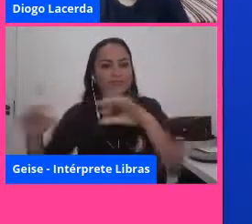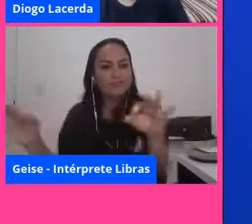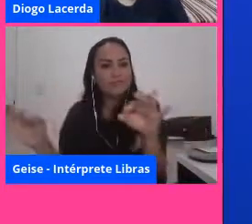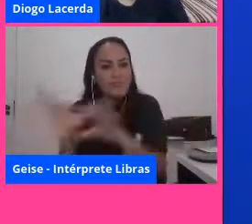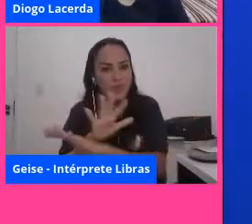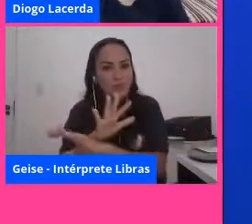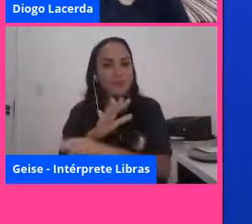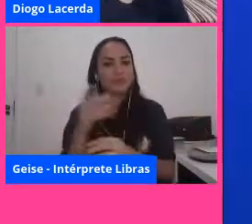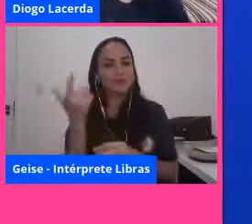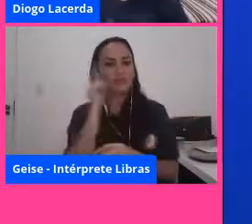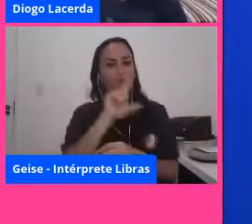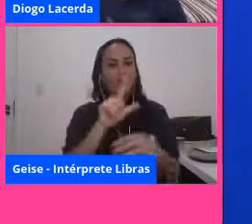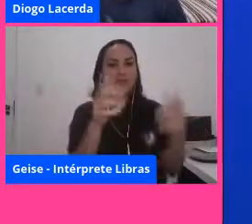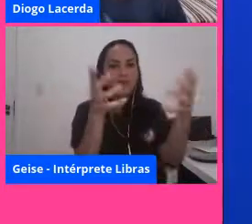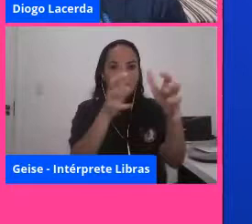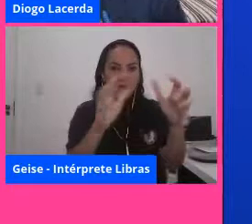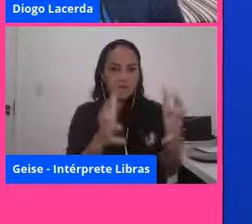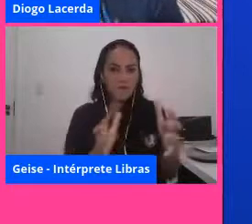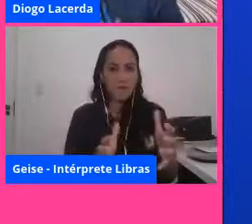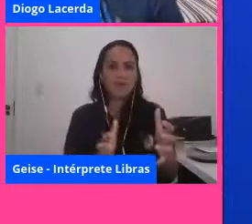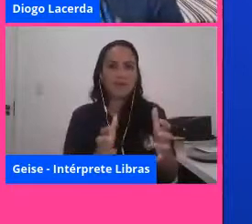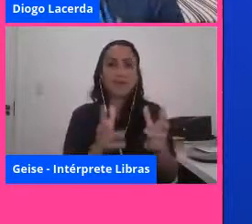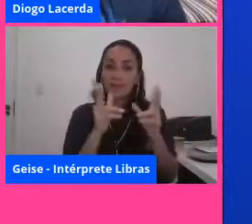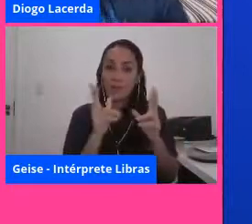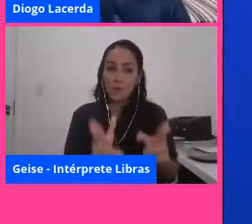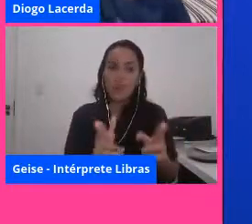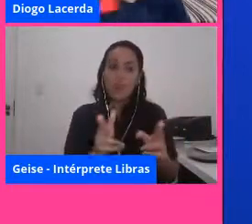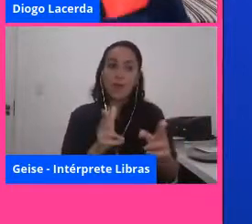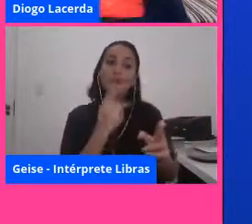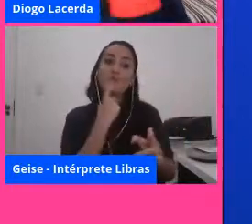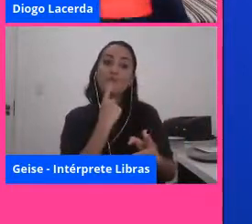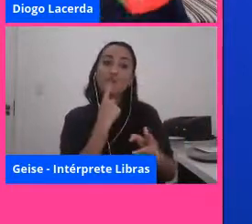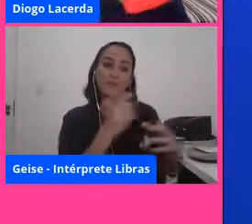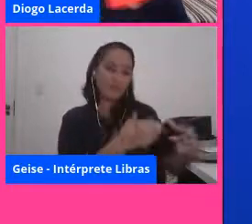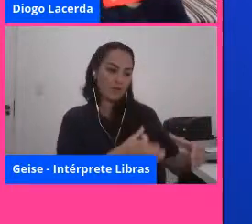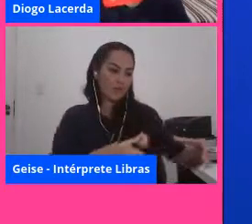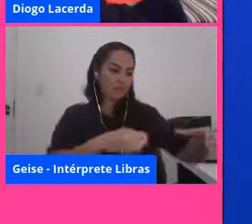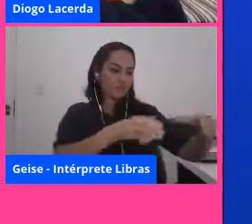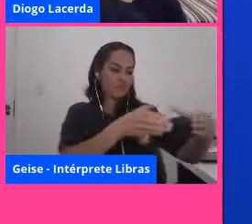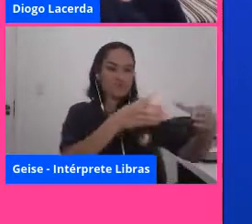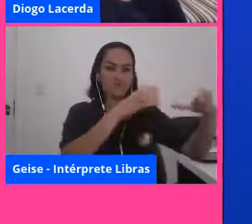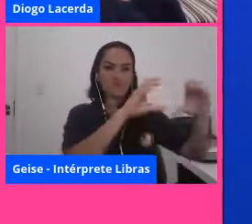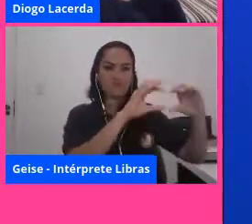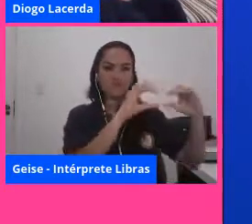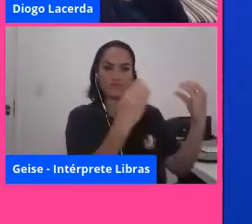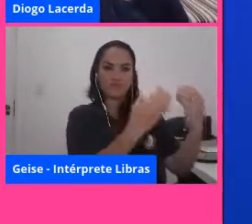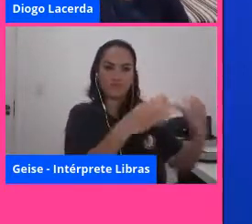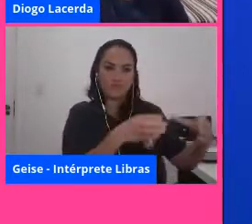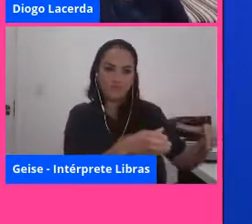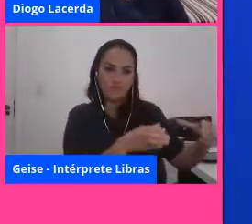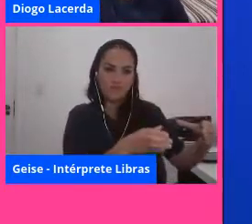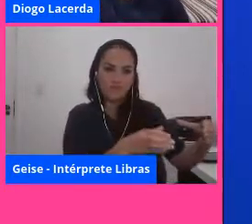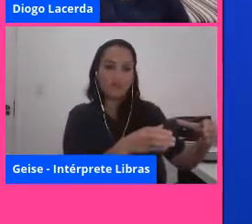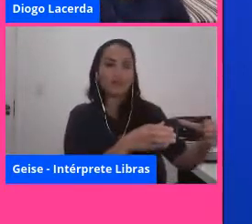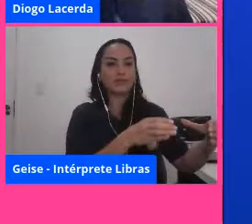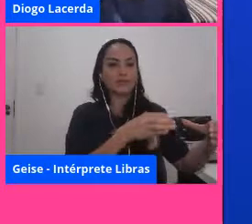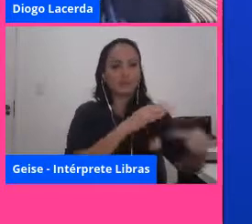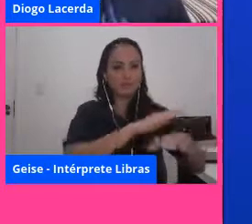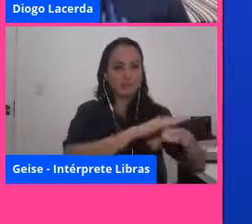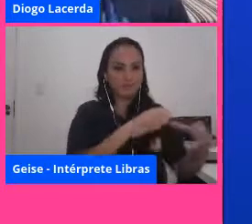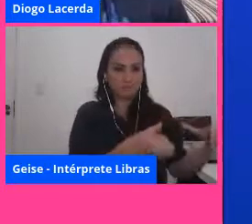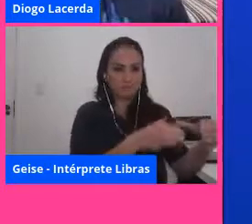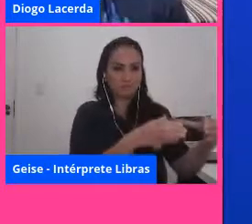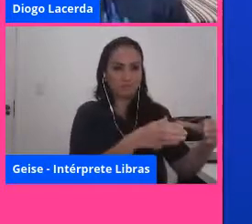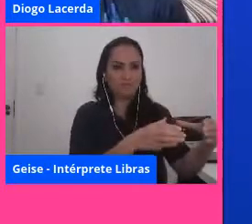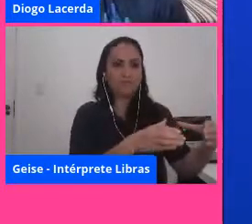a esses potes vermelhos que estão aqui, esses potes vermelhos aqui que estão aqui na minha mão, também foram